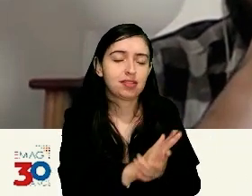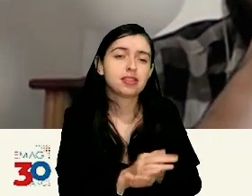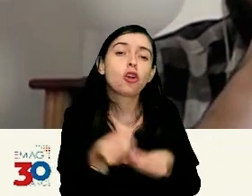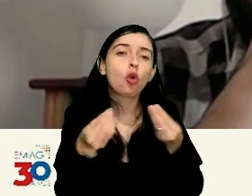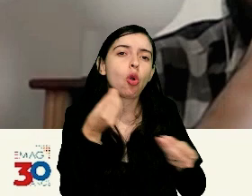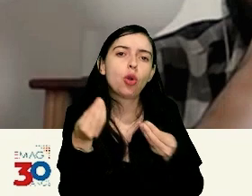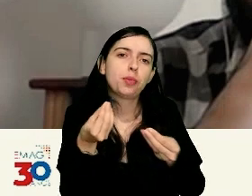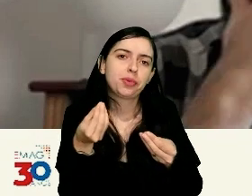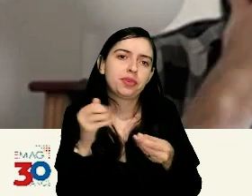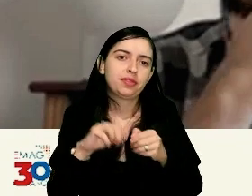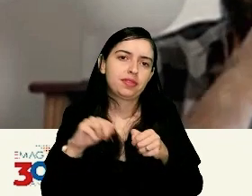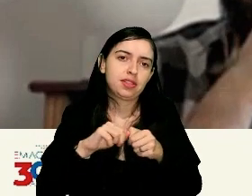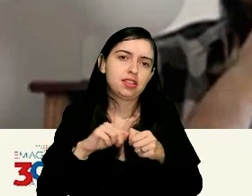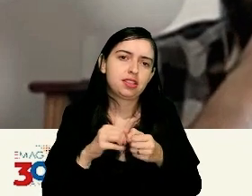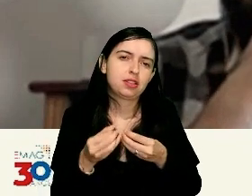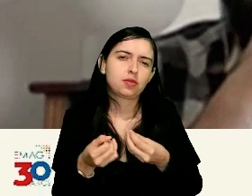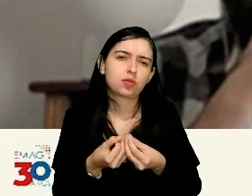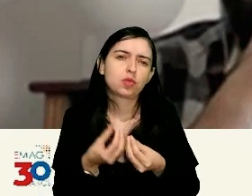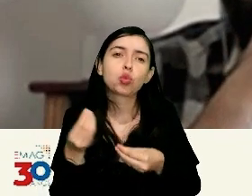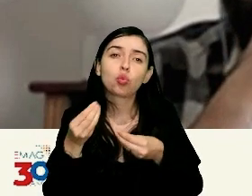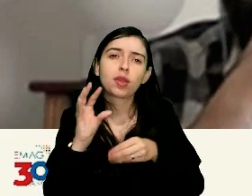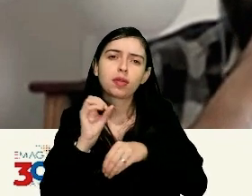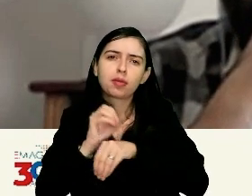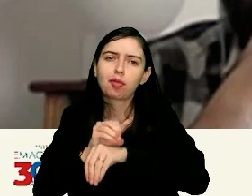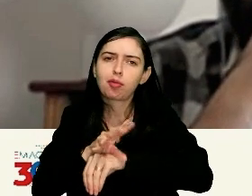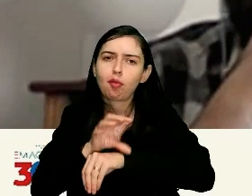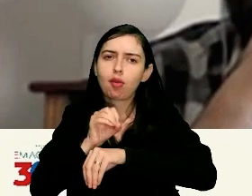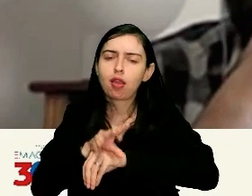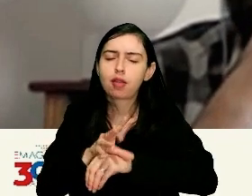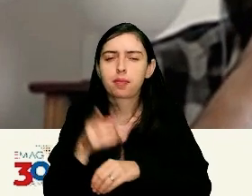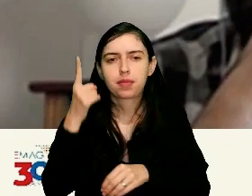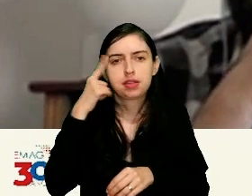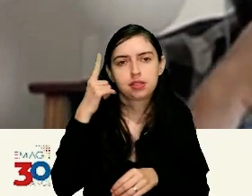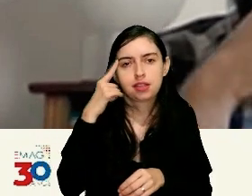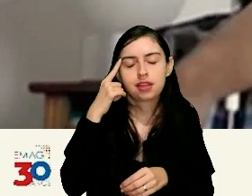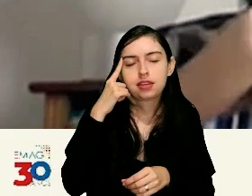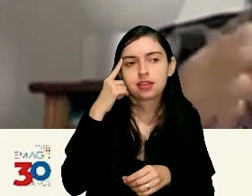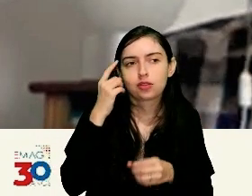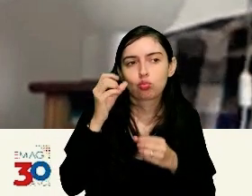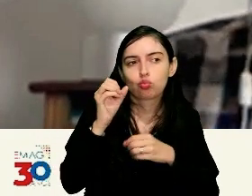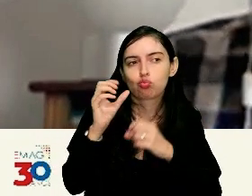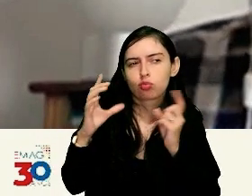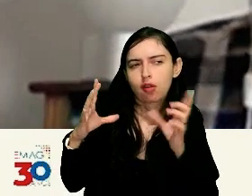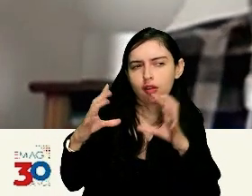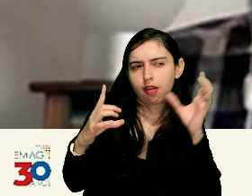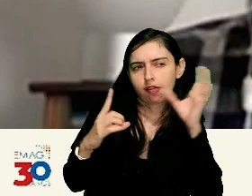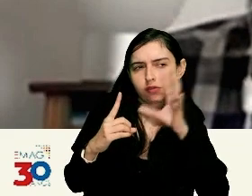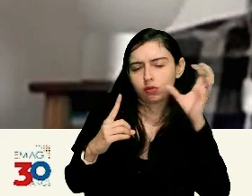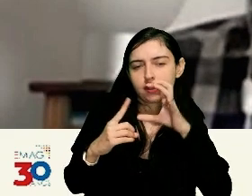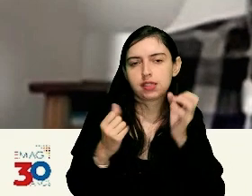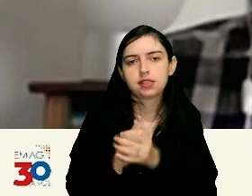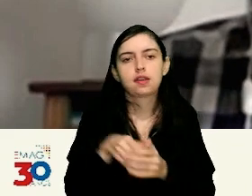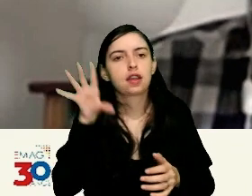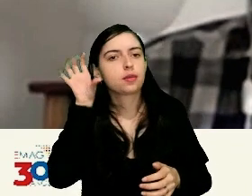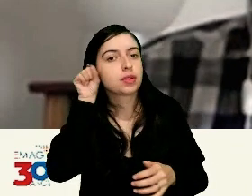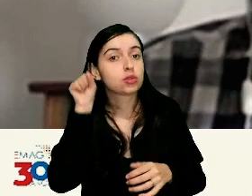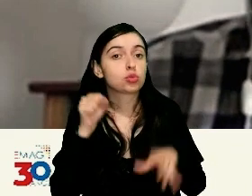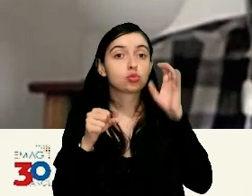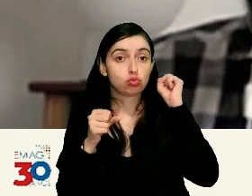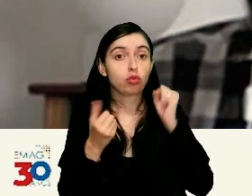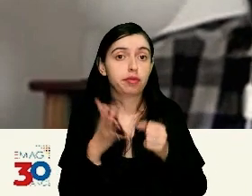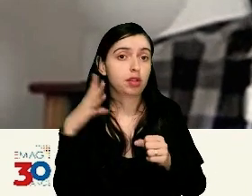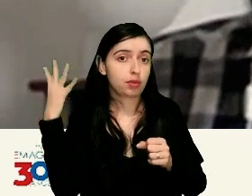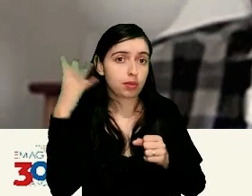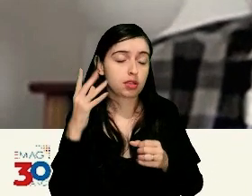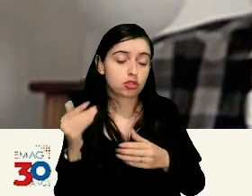que vocês assim pensariam e instigariam as pessoas que nos escutam, né? Os nossos participantes